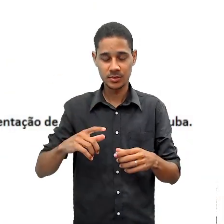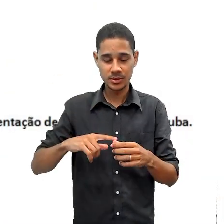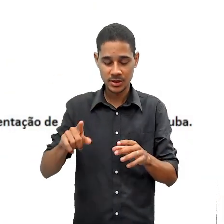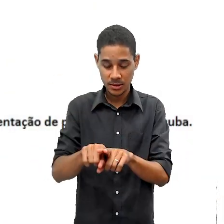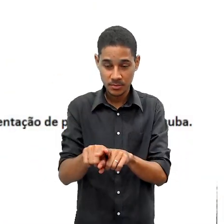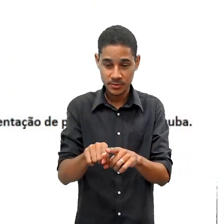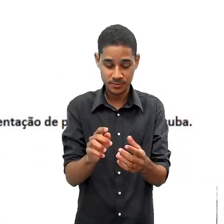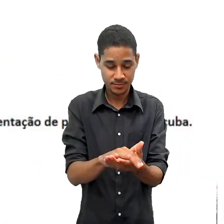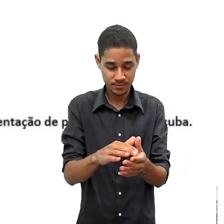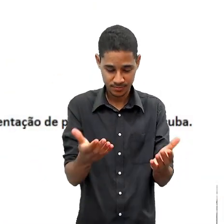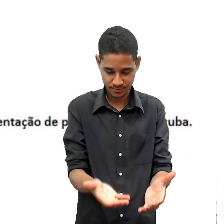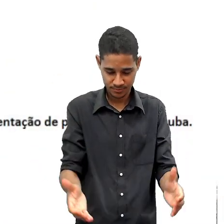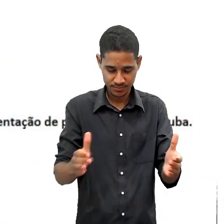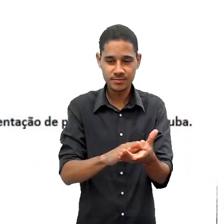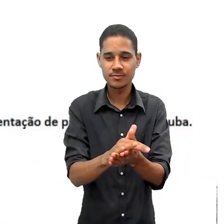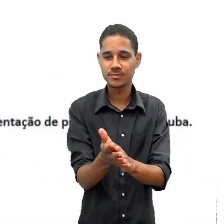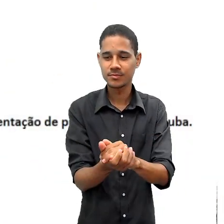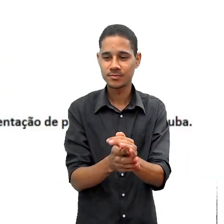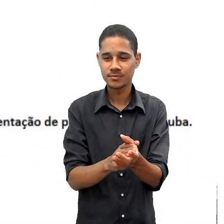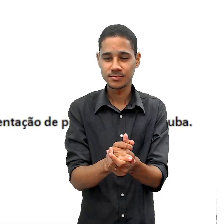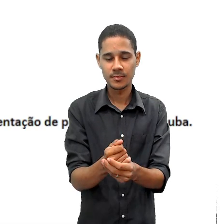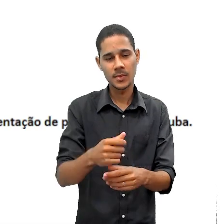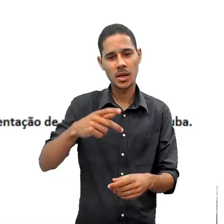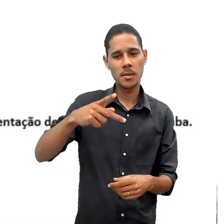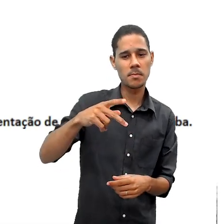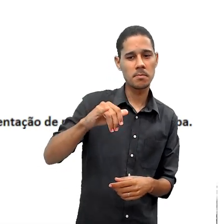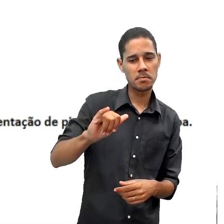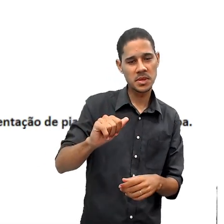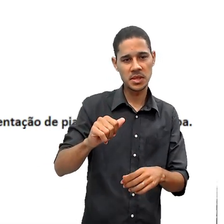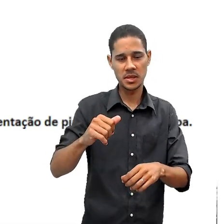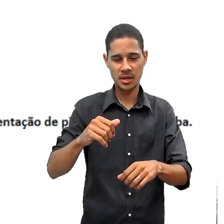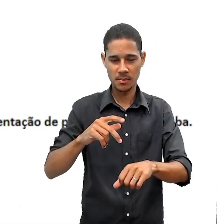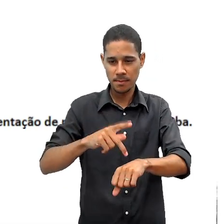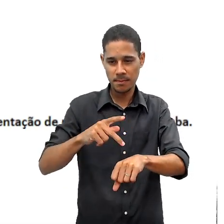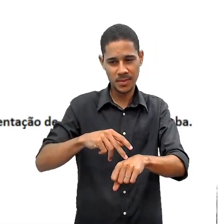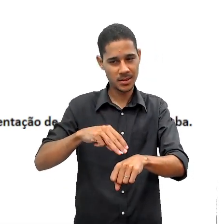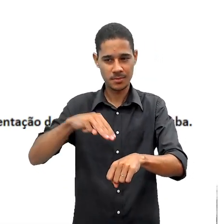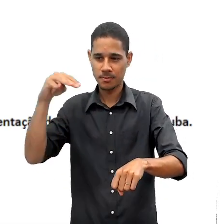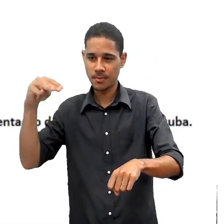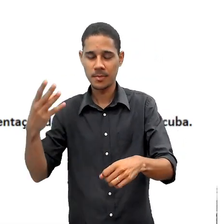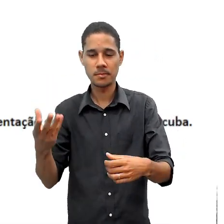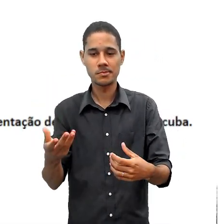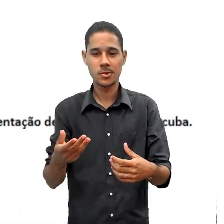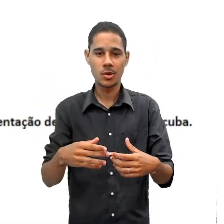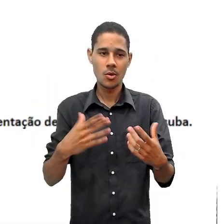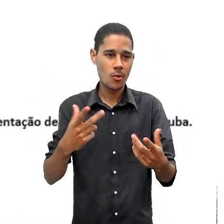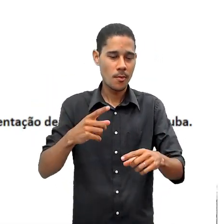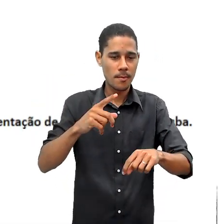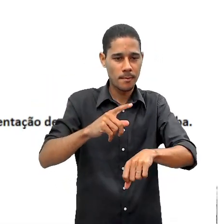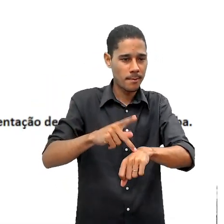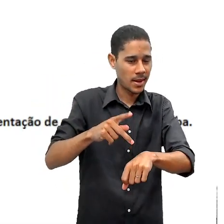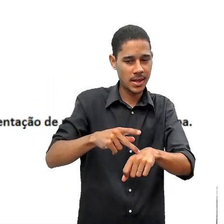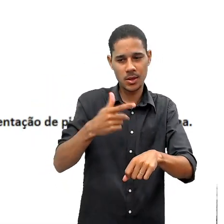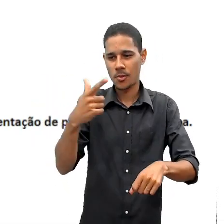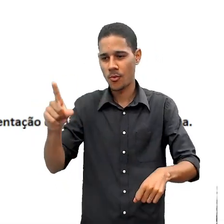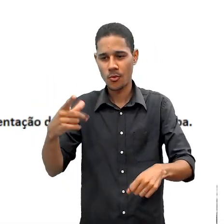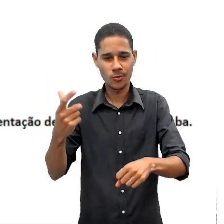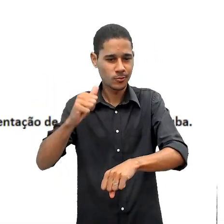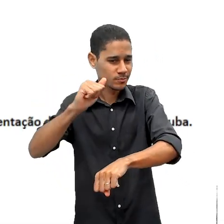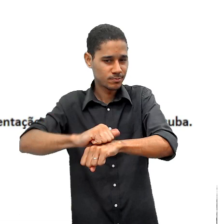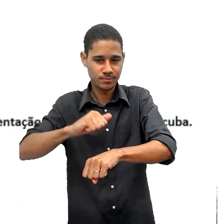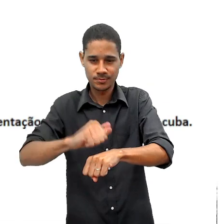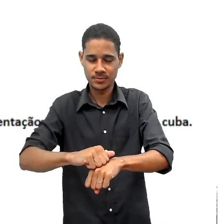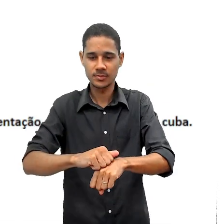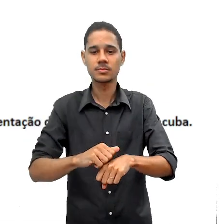De banheiros, né? Que a gente tem a pia, às vezes em mármore, né? Às vezes em outro material, em pedra ou em concreto.